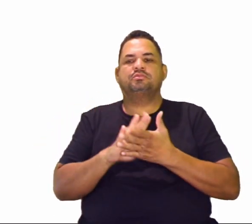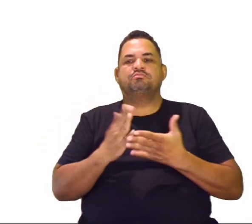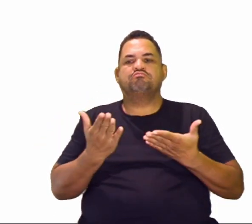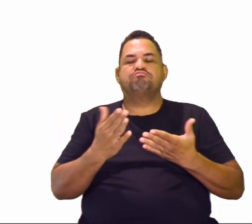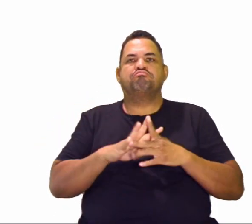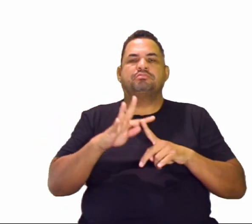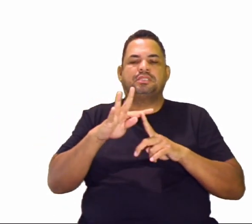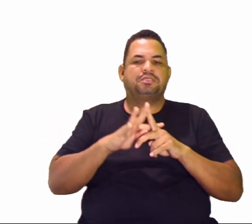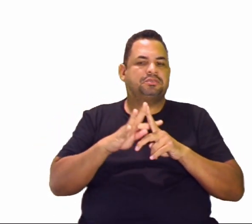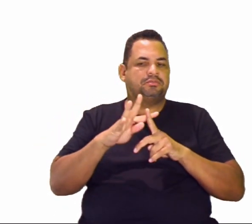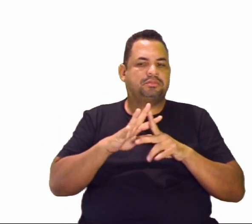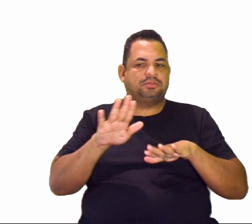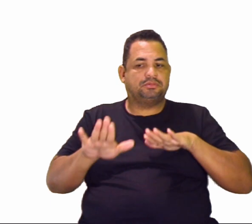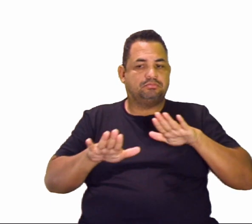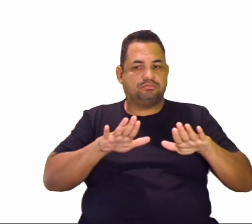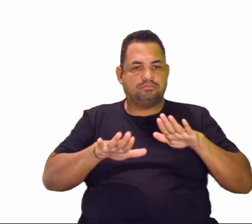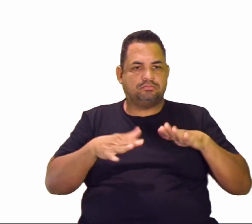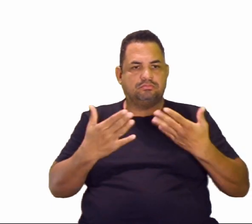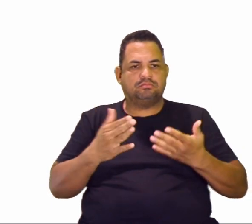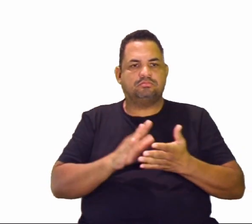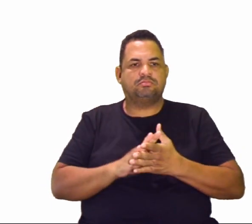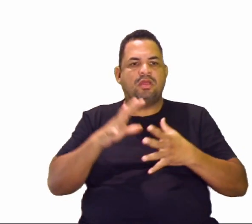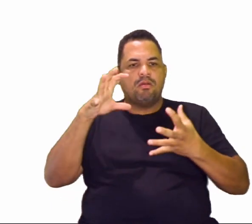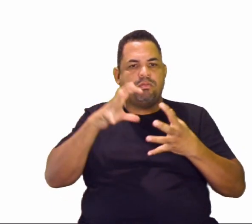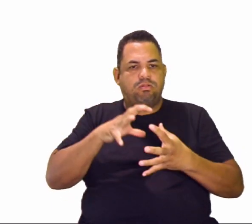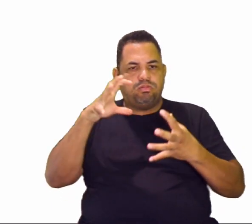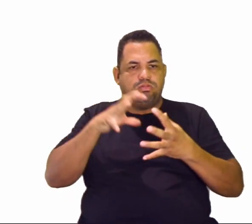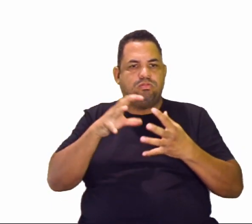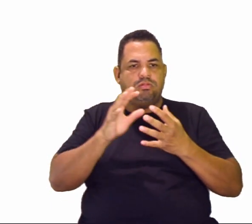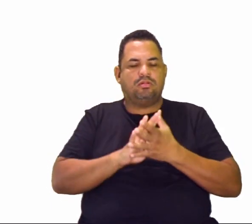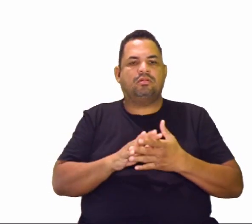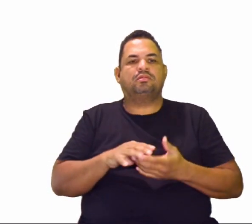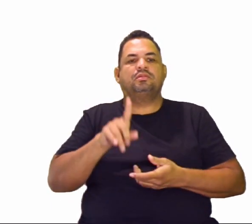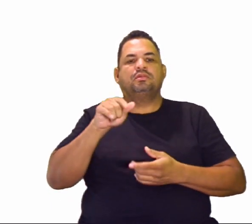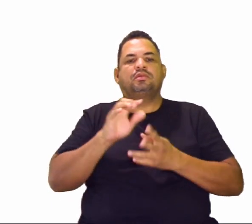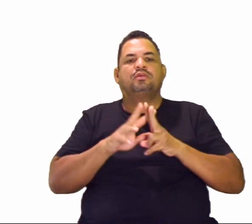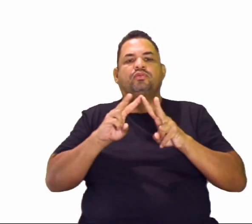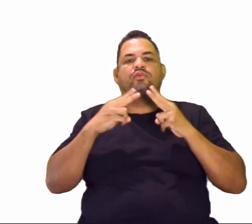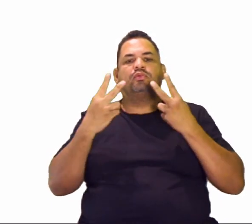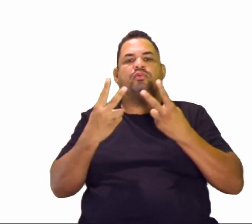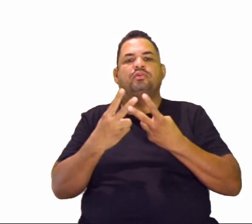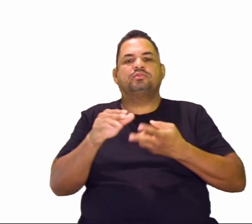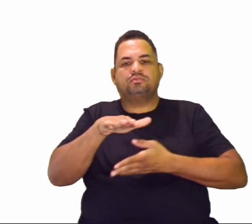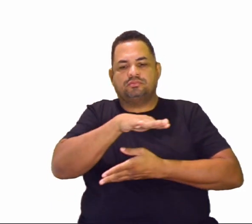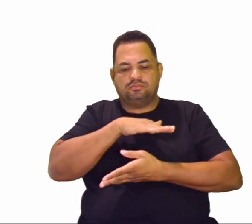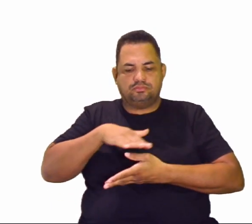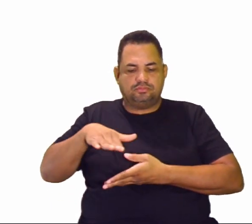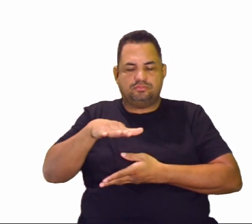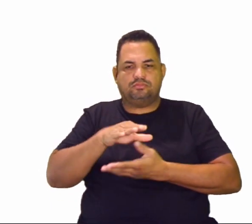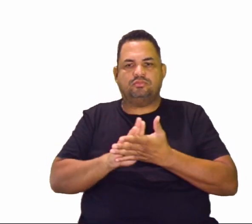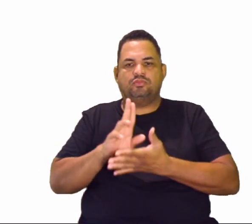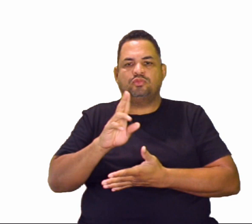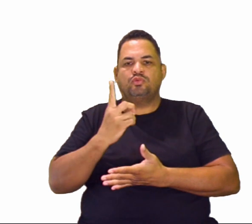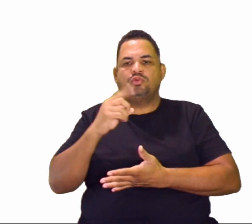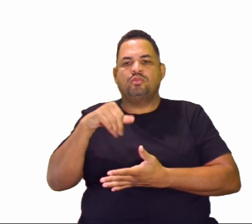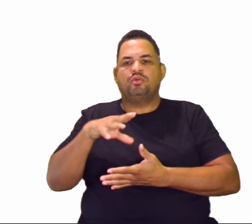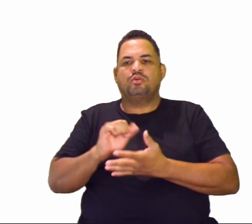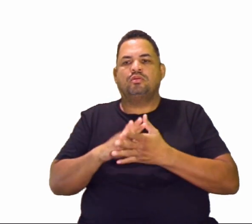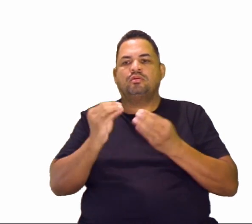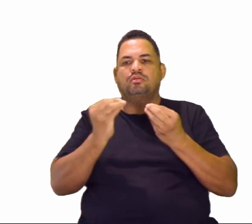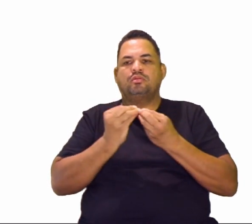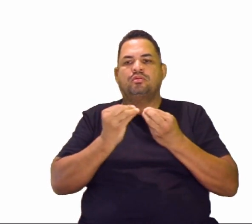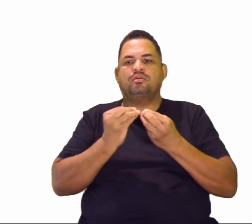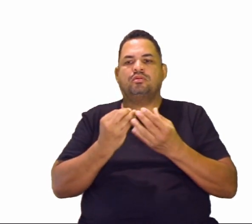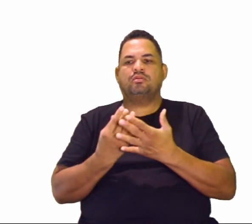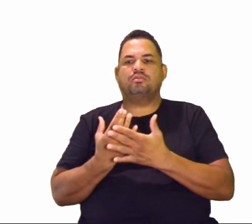determinada condição de temperatura e pressão é o volume ocupado por um mol de